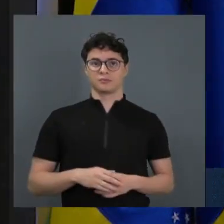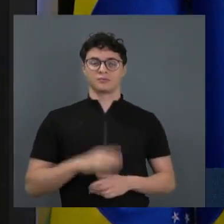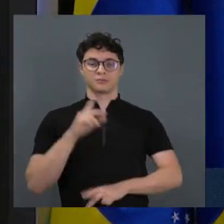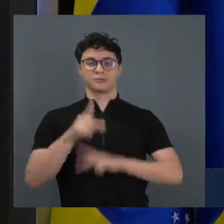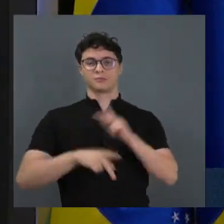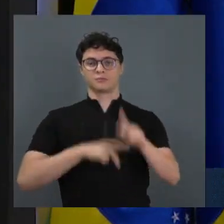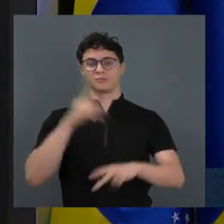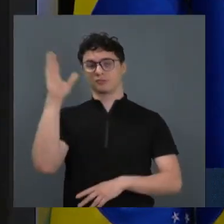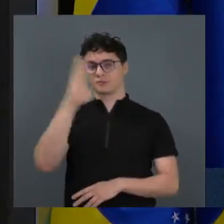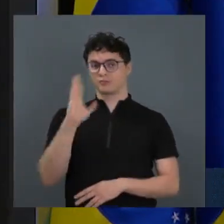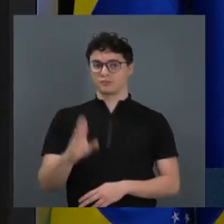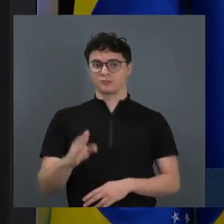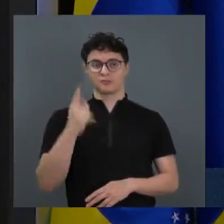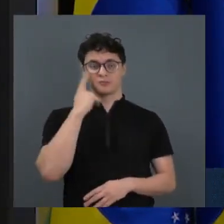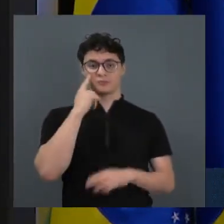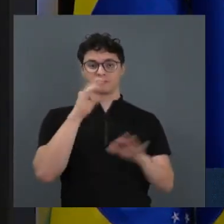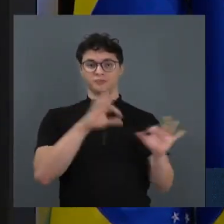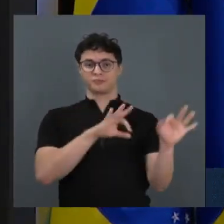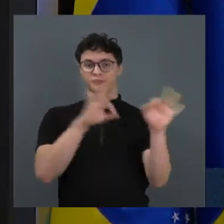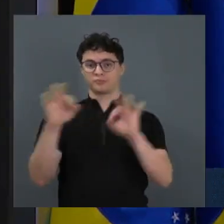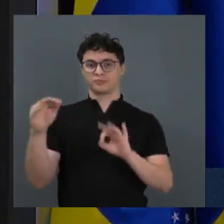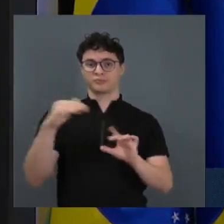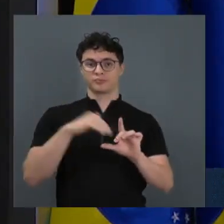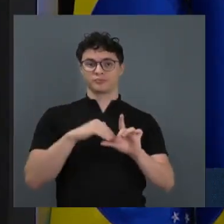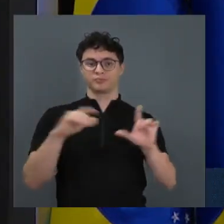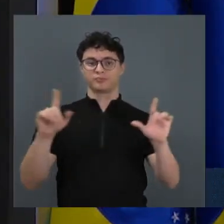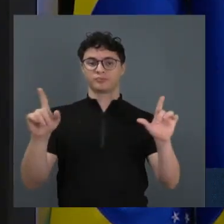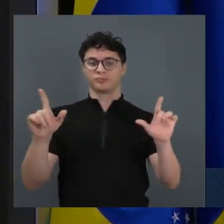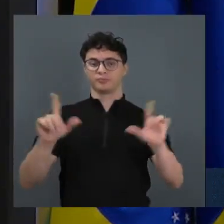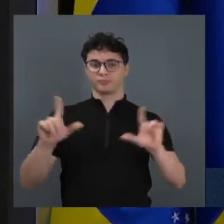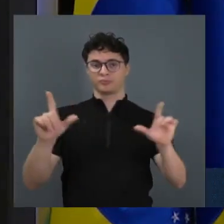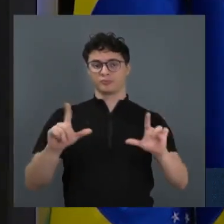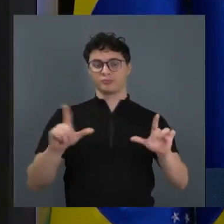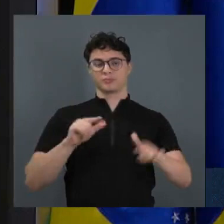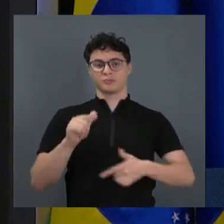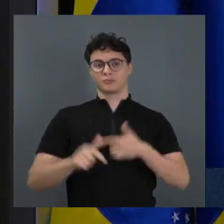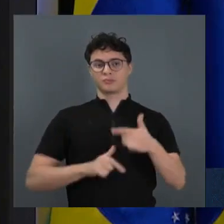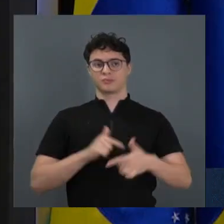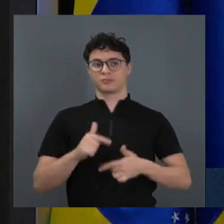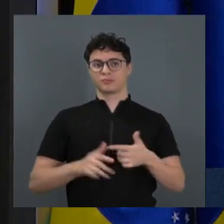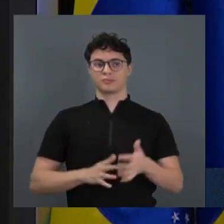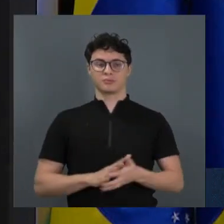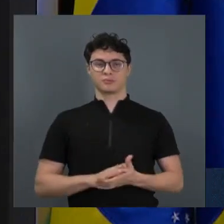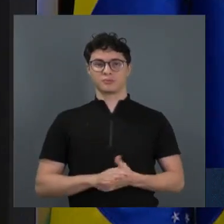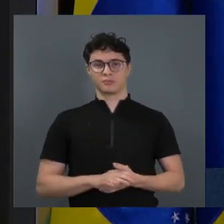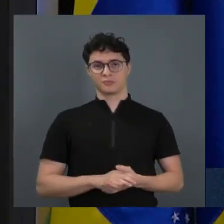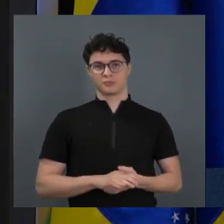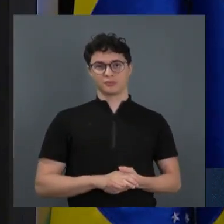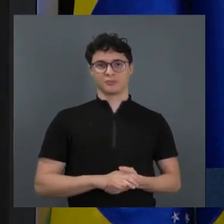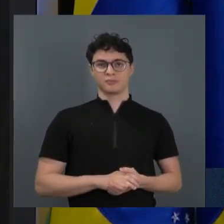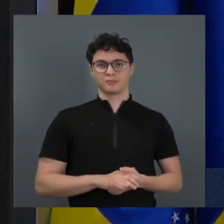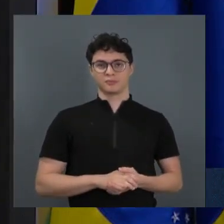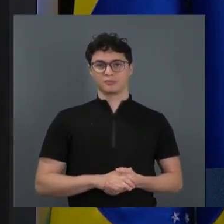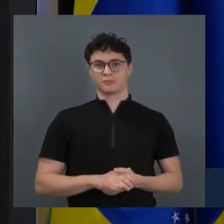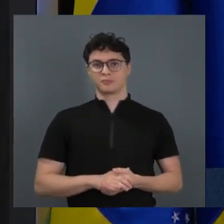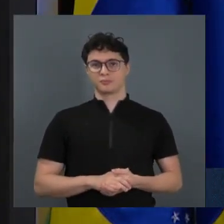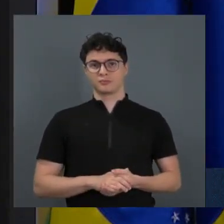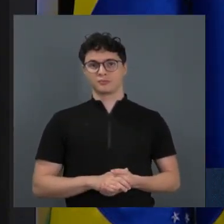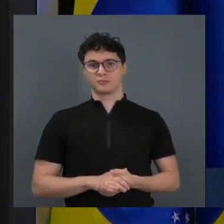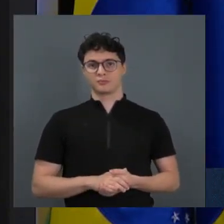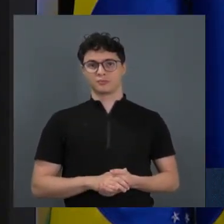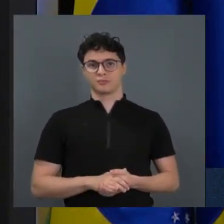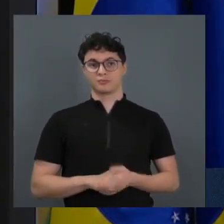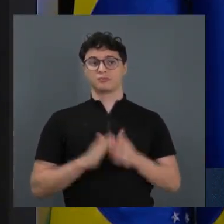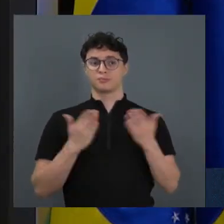brasileiras, brasileiros que nos acompanham pelo trabalho digno da TV Senado, Rádio Senado, Agência Senado.